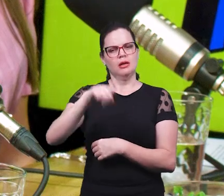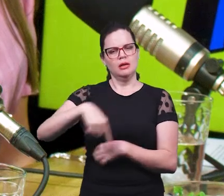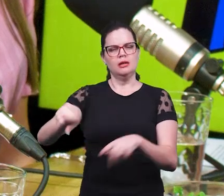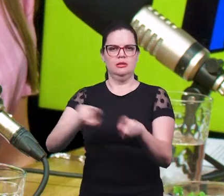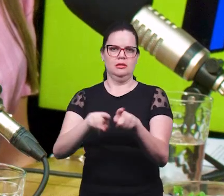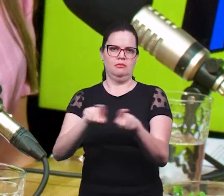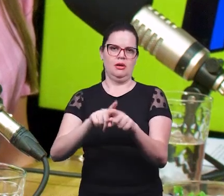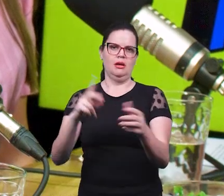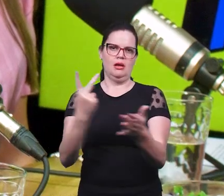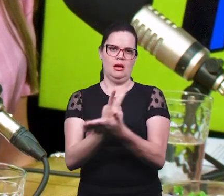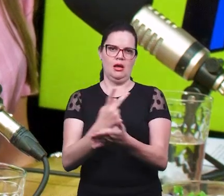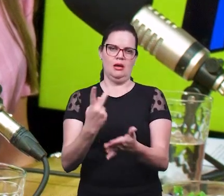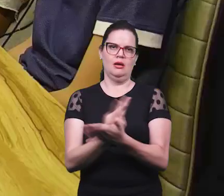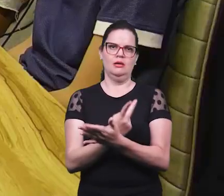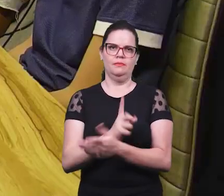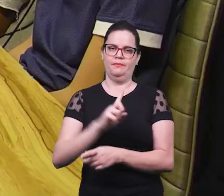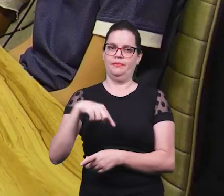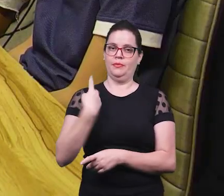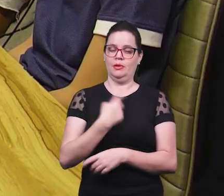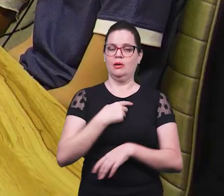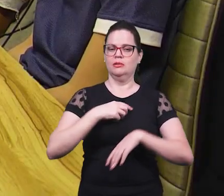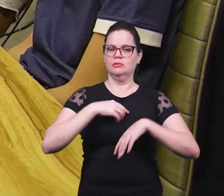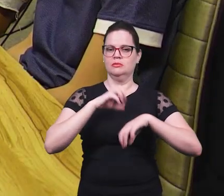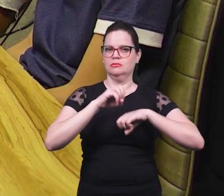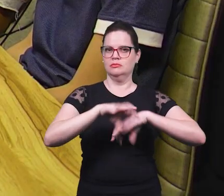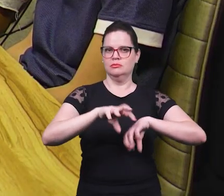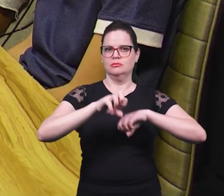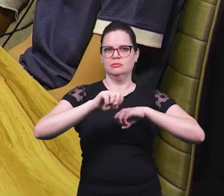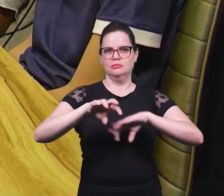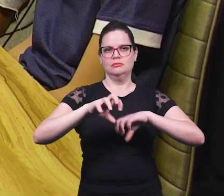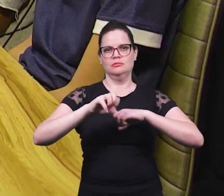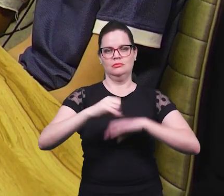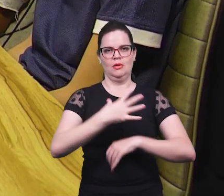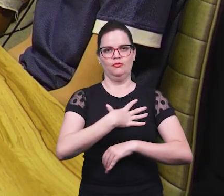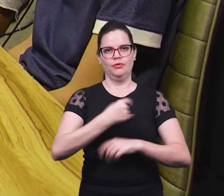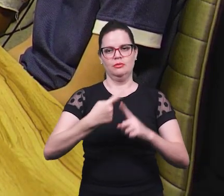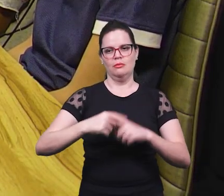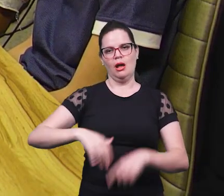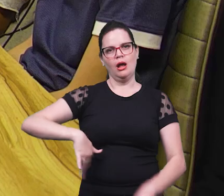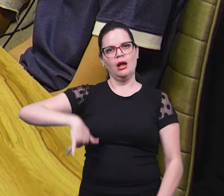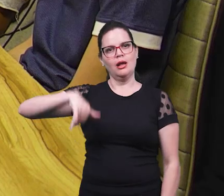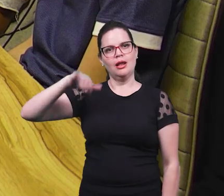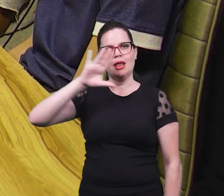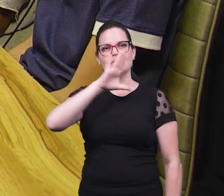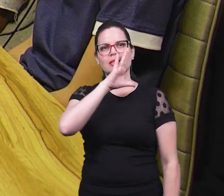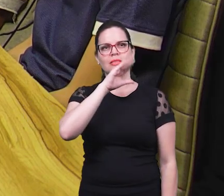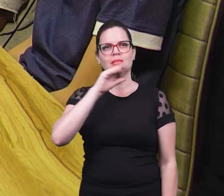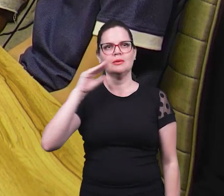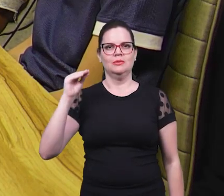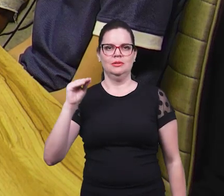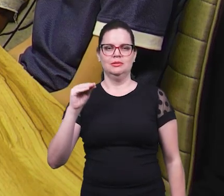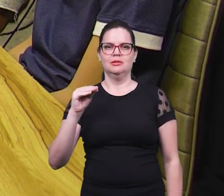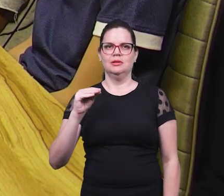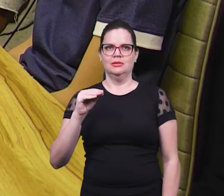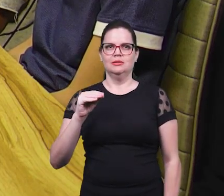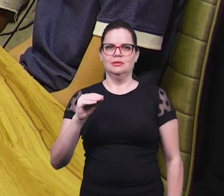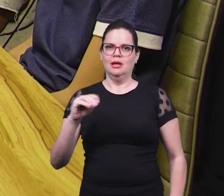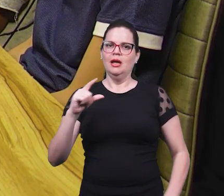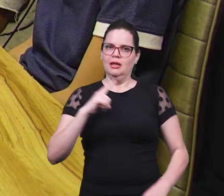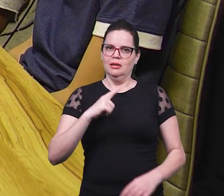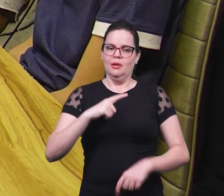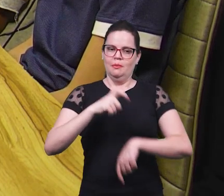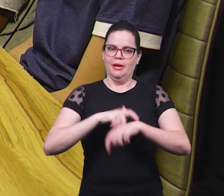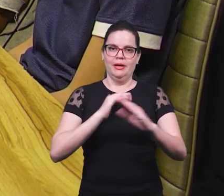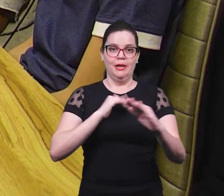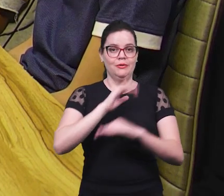também. Nossos filhos nós criamos desde criança, mas eles crescem, viram adolescentes e a complexidade chega,